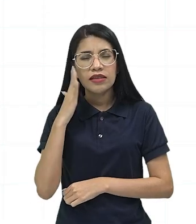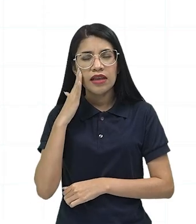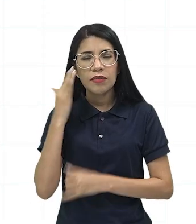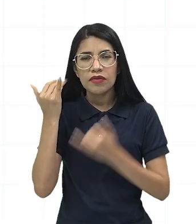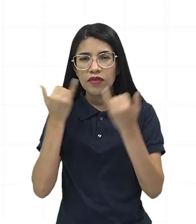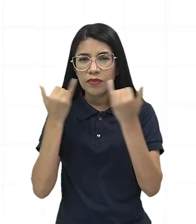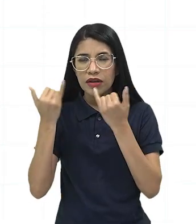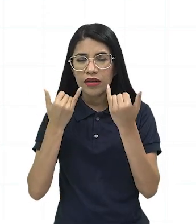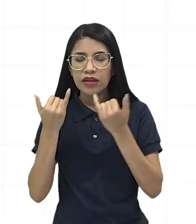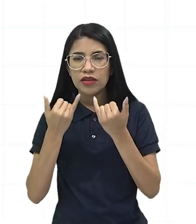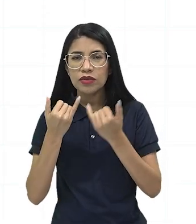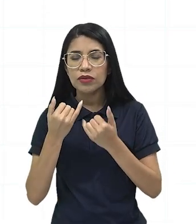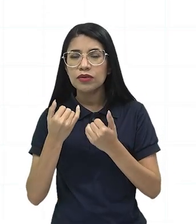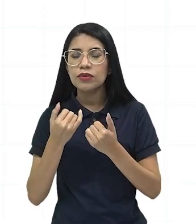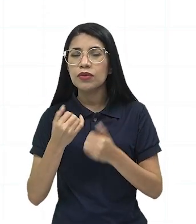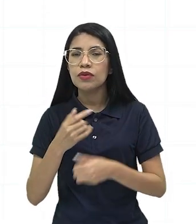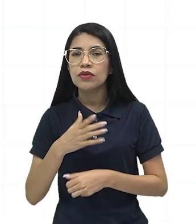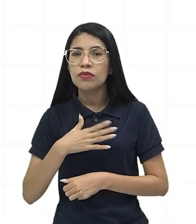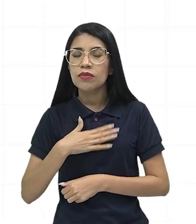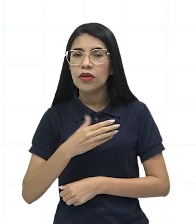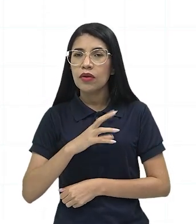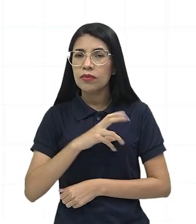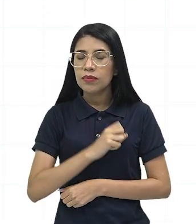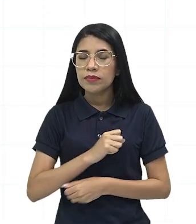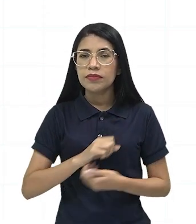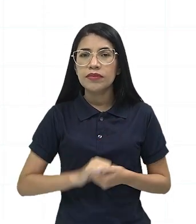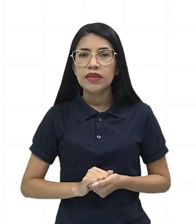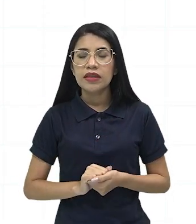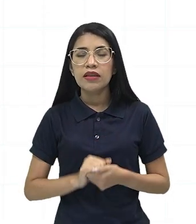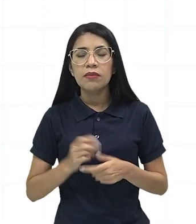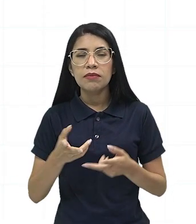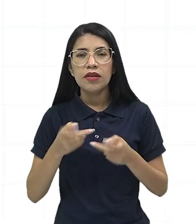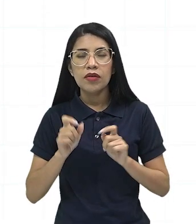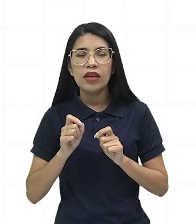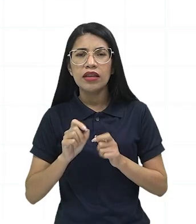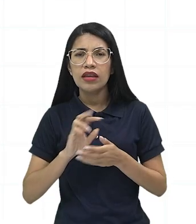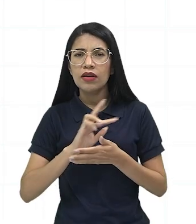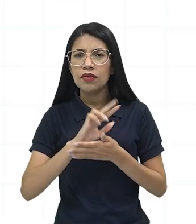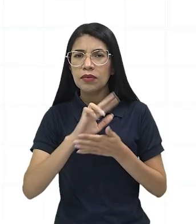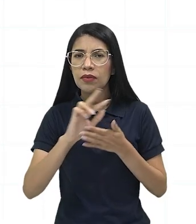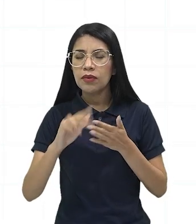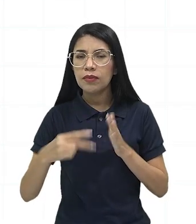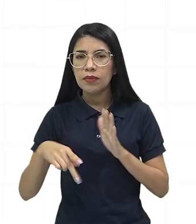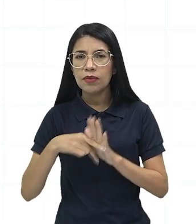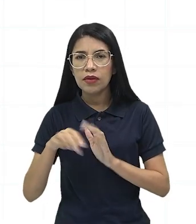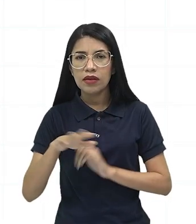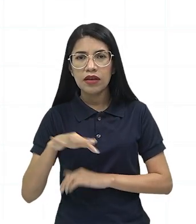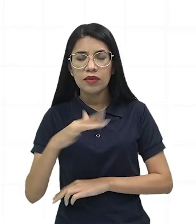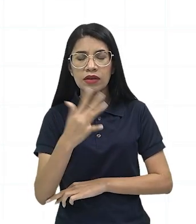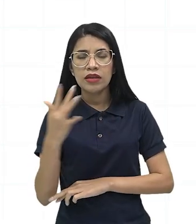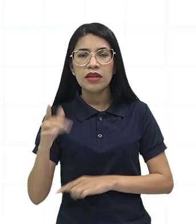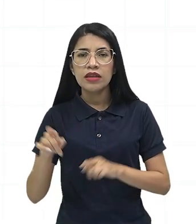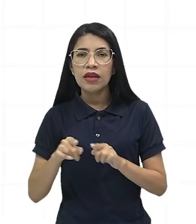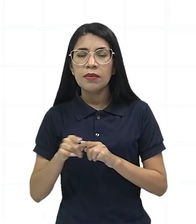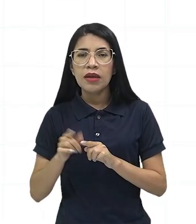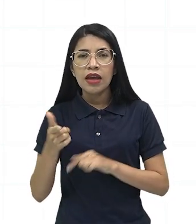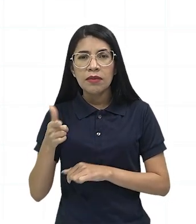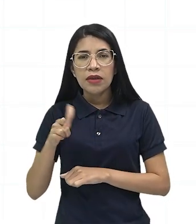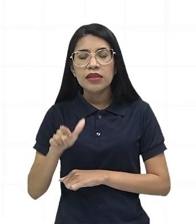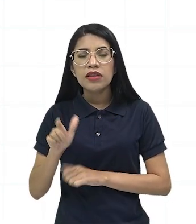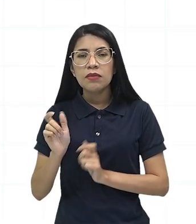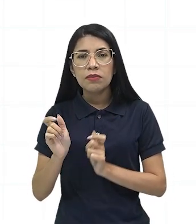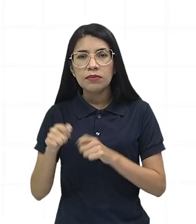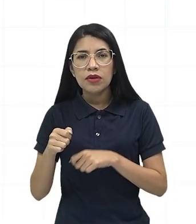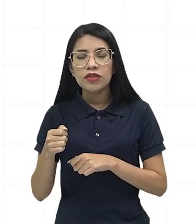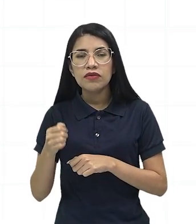ai Deus, onde está ele? Então conversa com vários elementos aí da natureza, essa repetição que ajuda também a memorizar